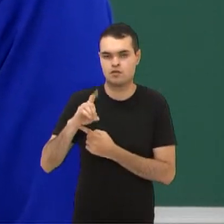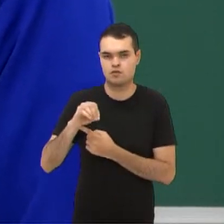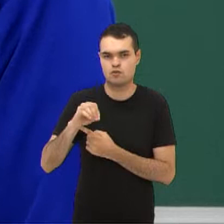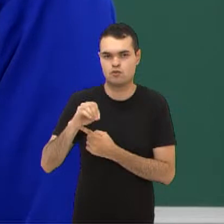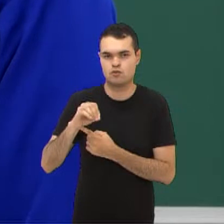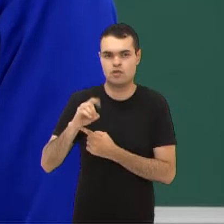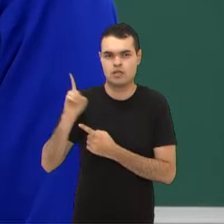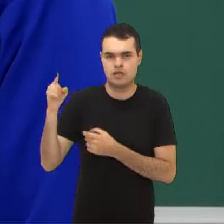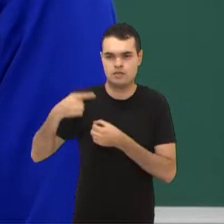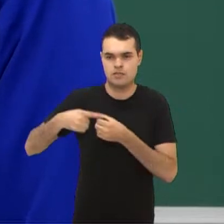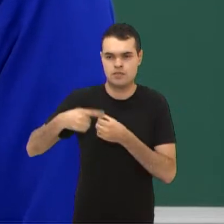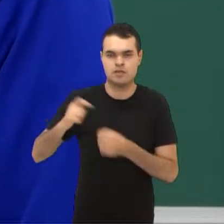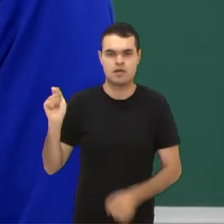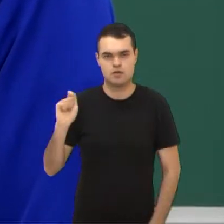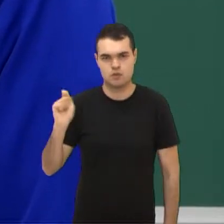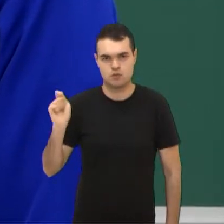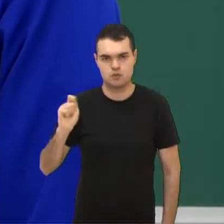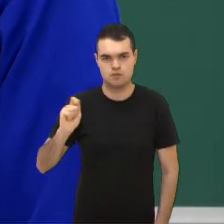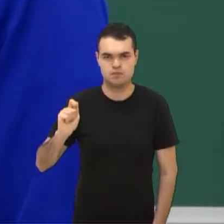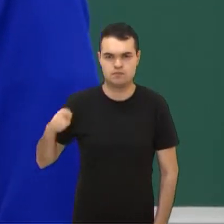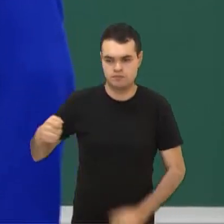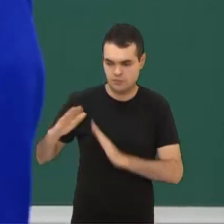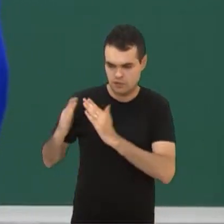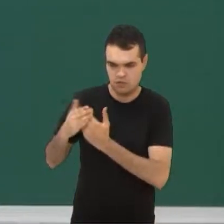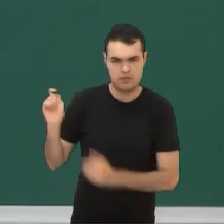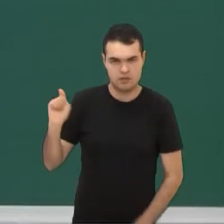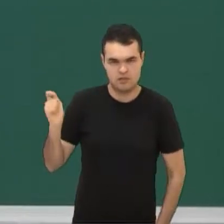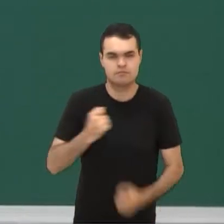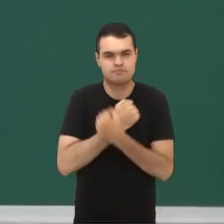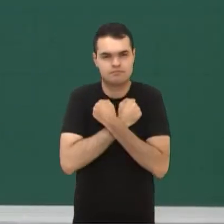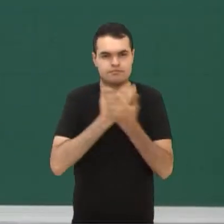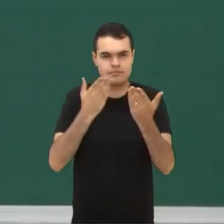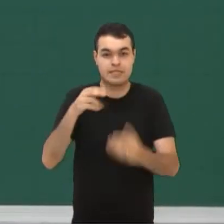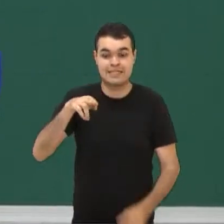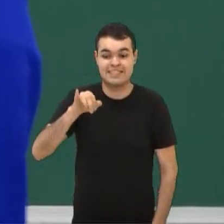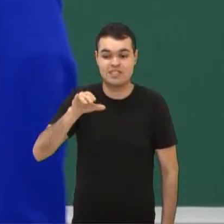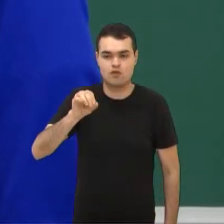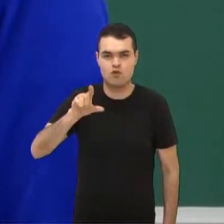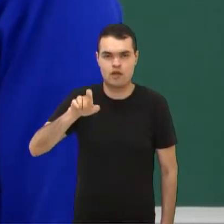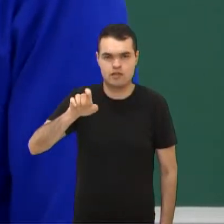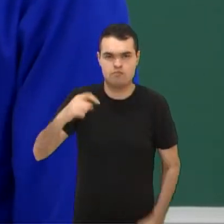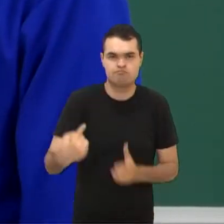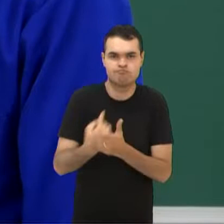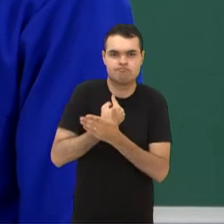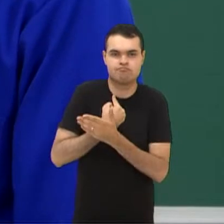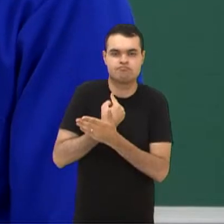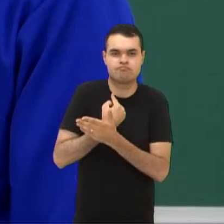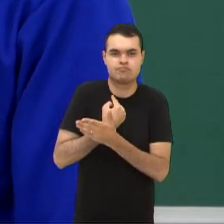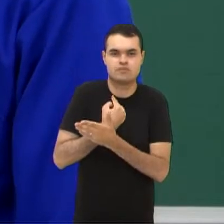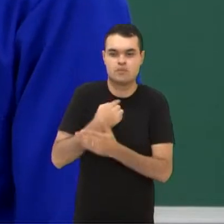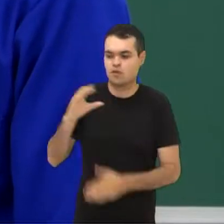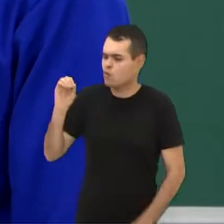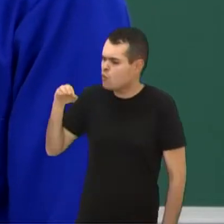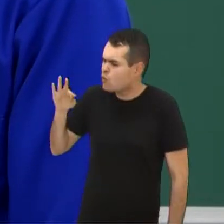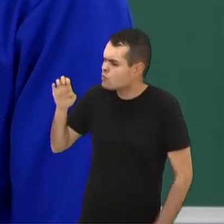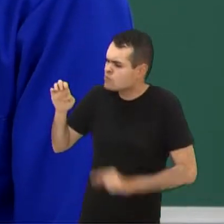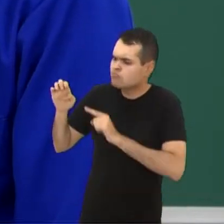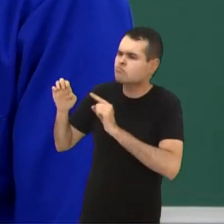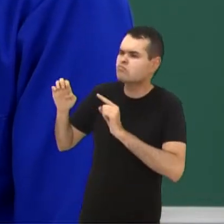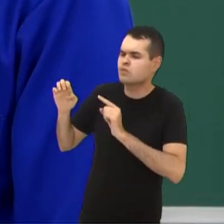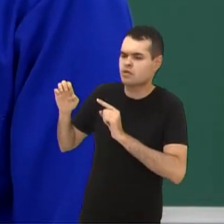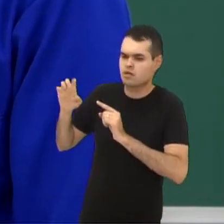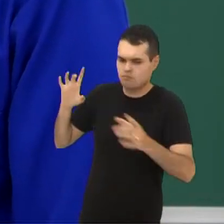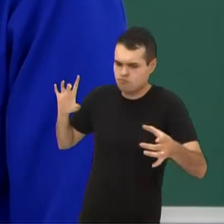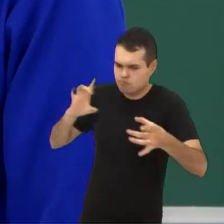a Nicole fez uma pergunta legal aqui, professor. A Nicole de Oliveira, Conte se enquadrou